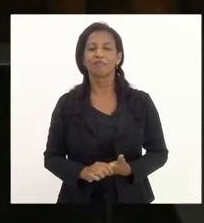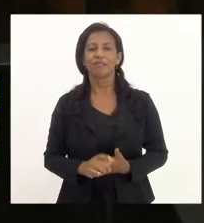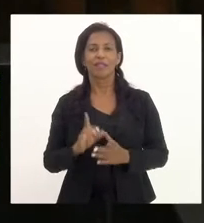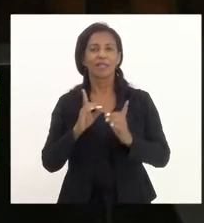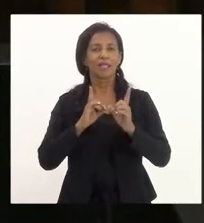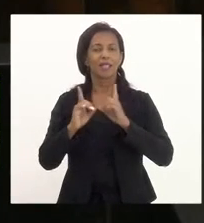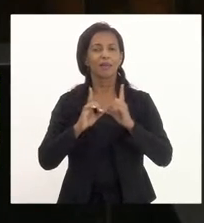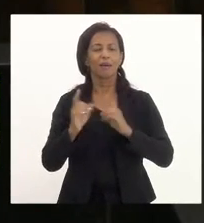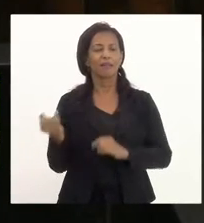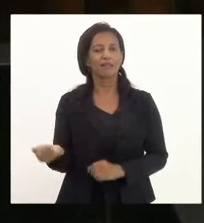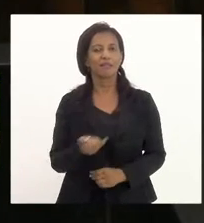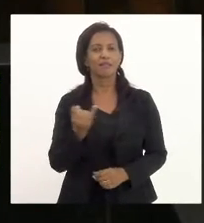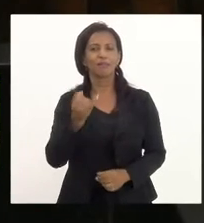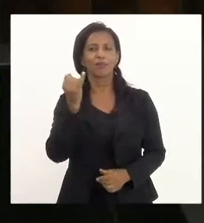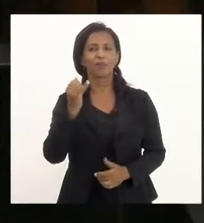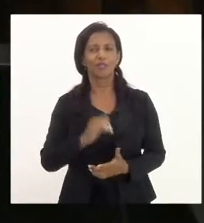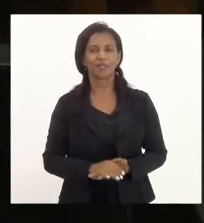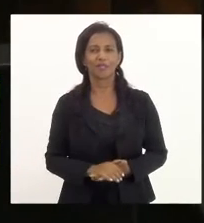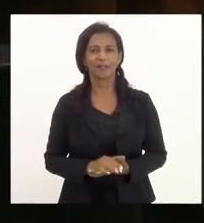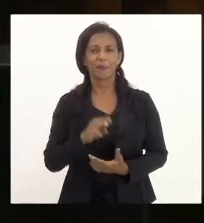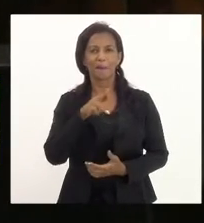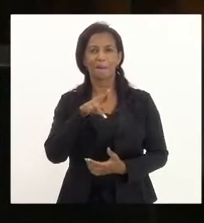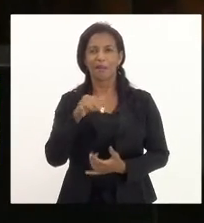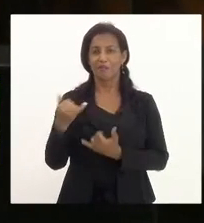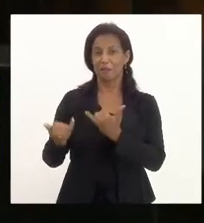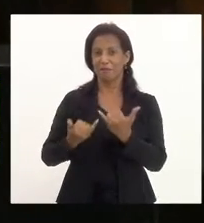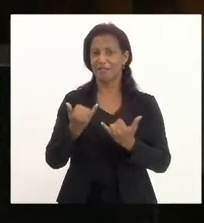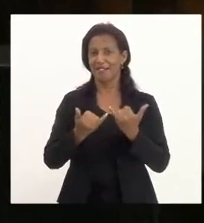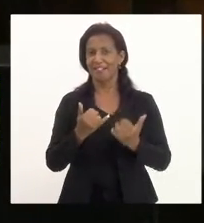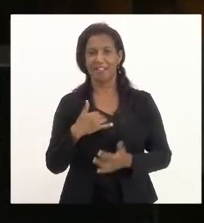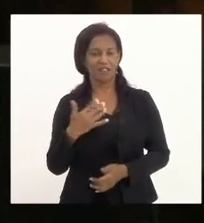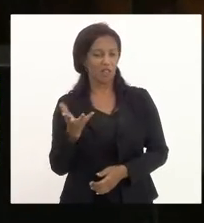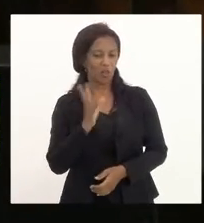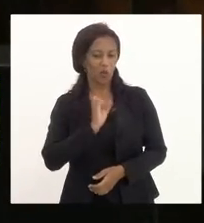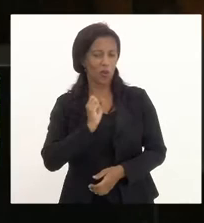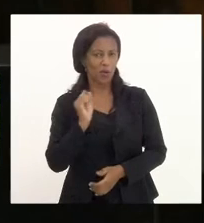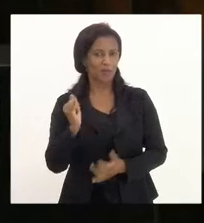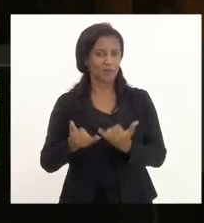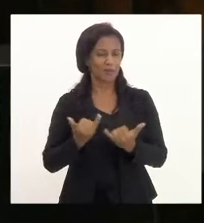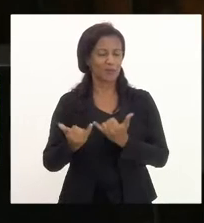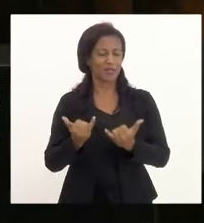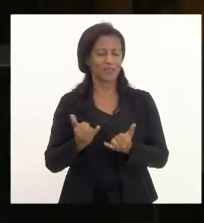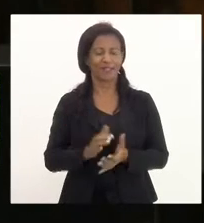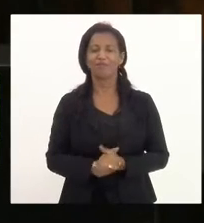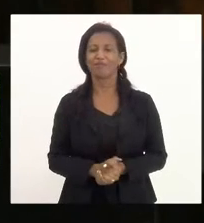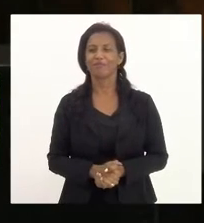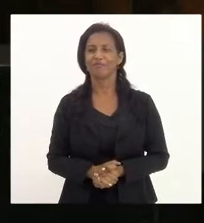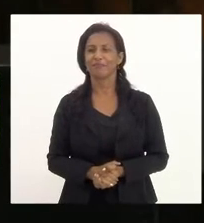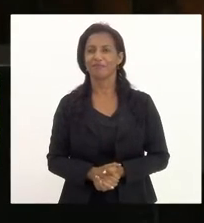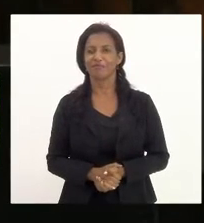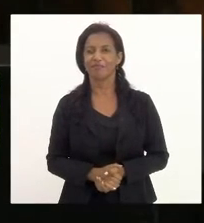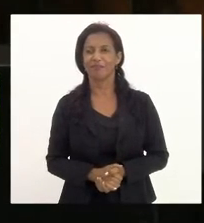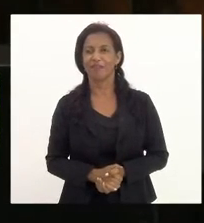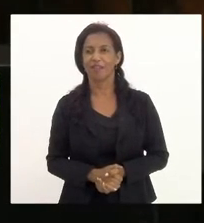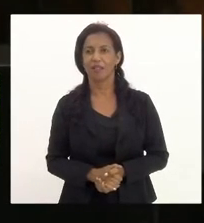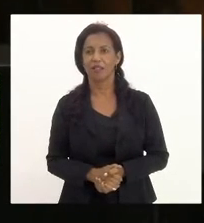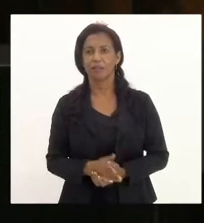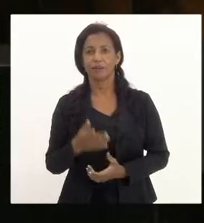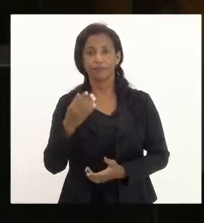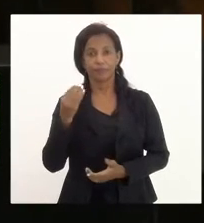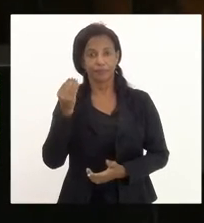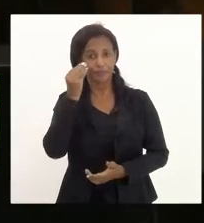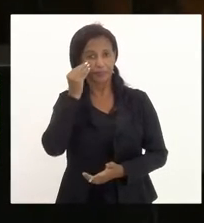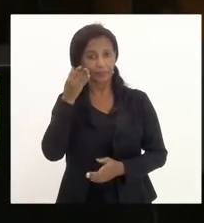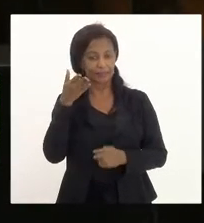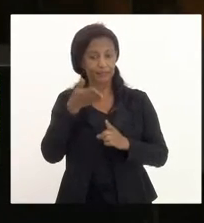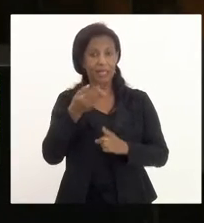debates importantes Maria carta dizendo que é brincadeira mas eu adoro essas brincadeiras bom vou tentar aqui me